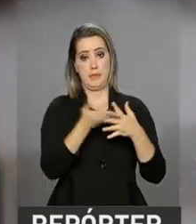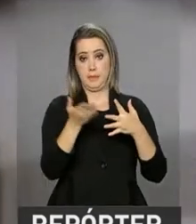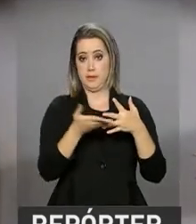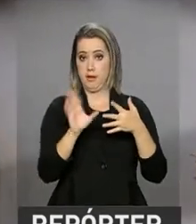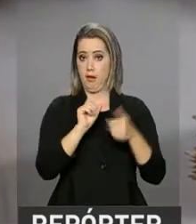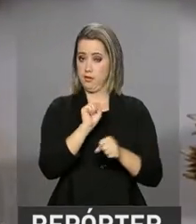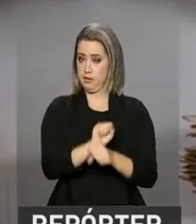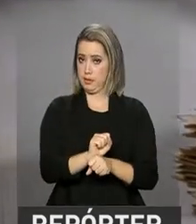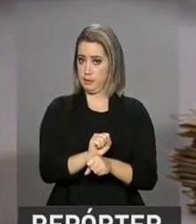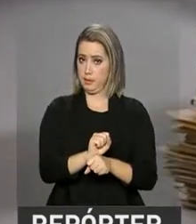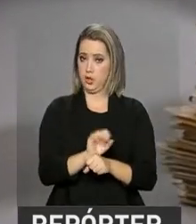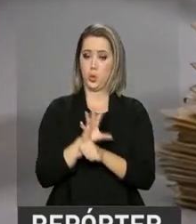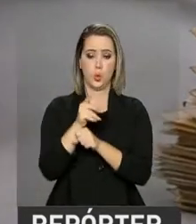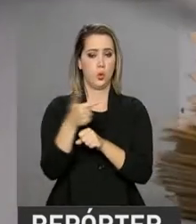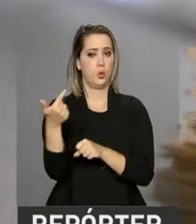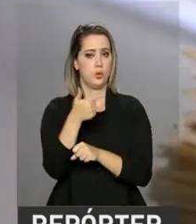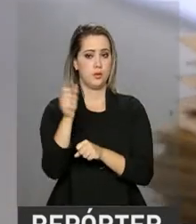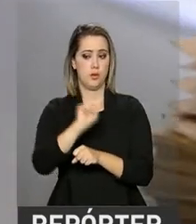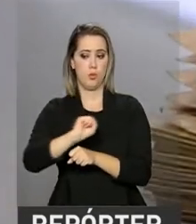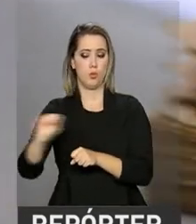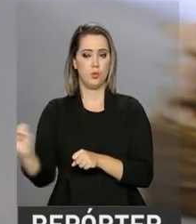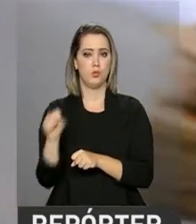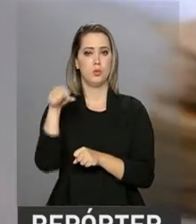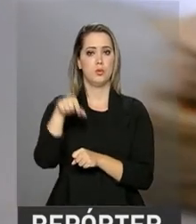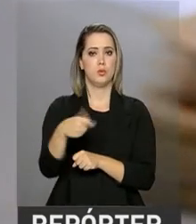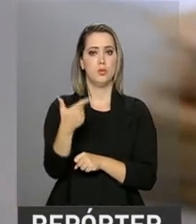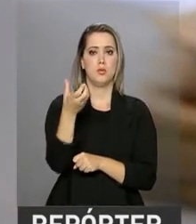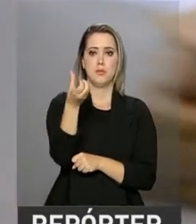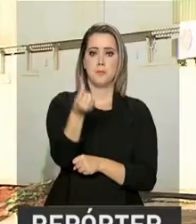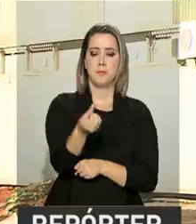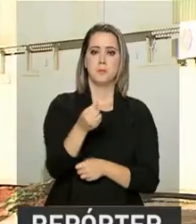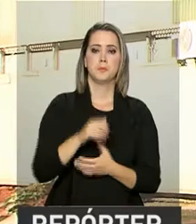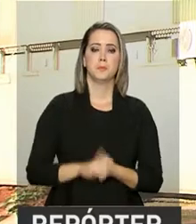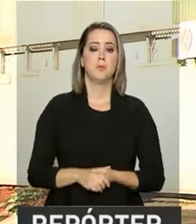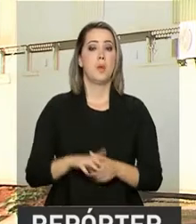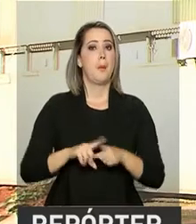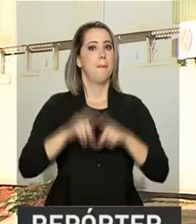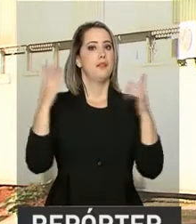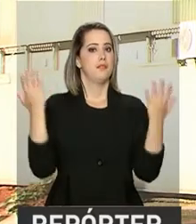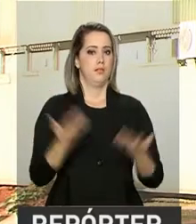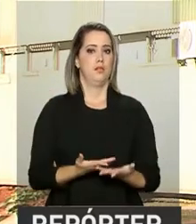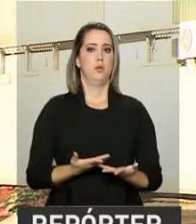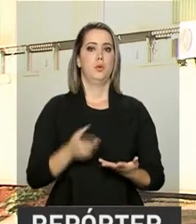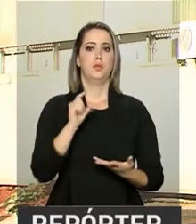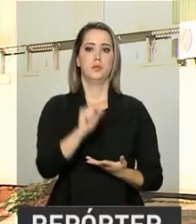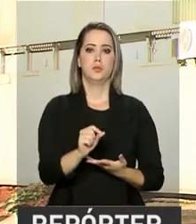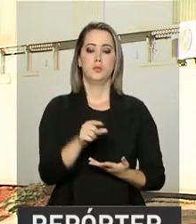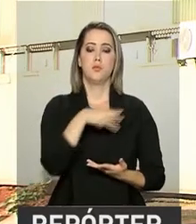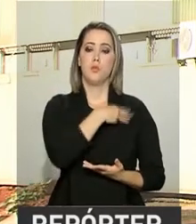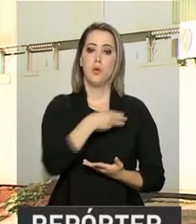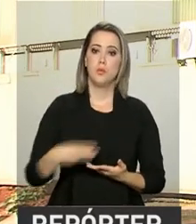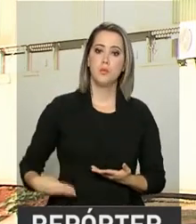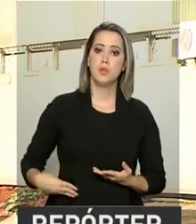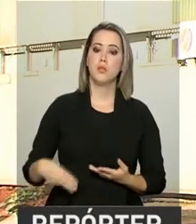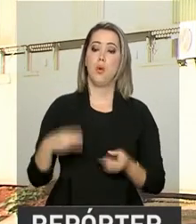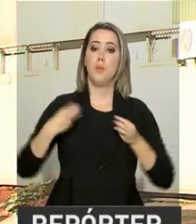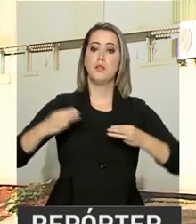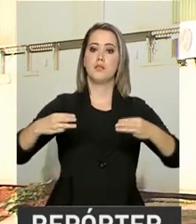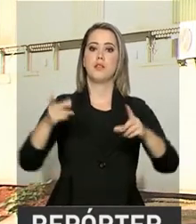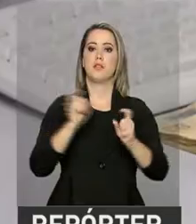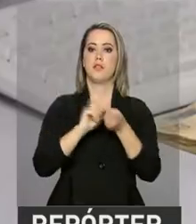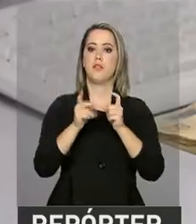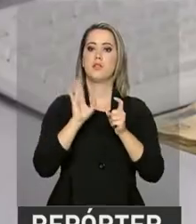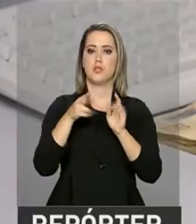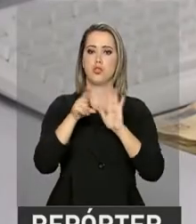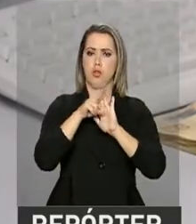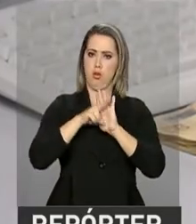suspensas durante todo o segundo semestre de 2016. Mas agora, o Ministério da Fazenda regulamentou